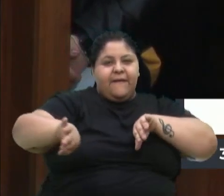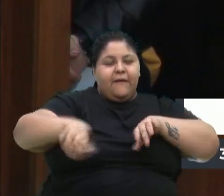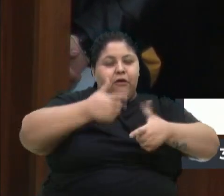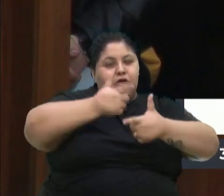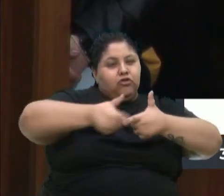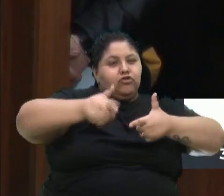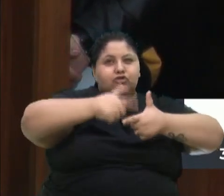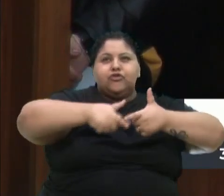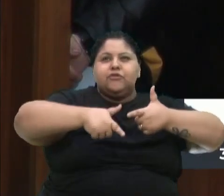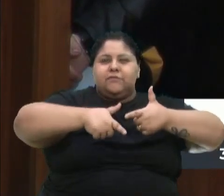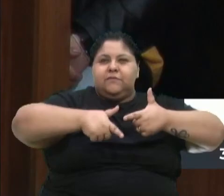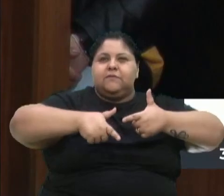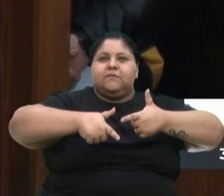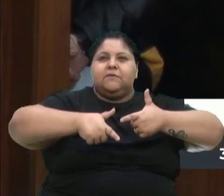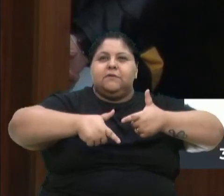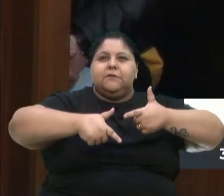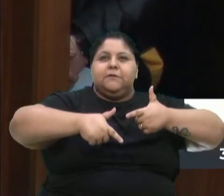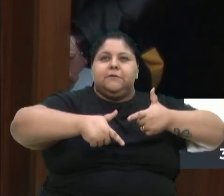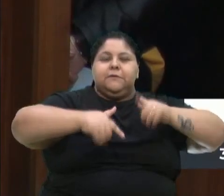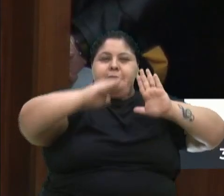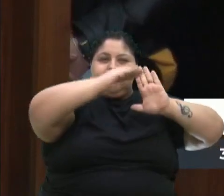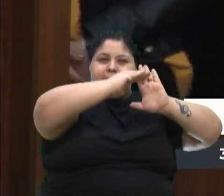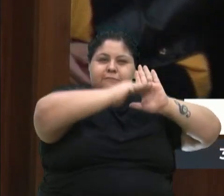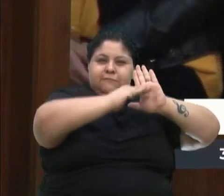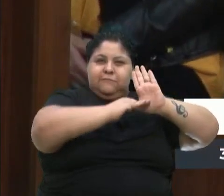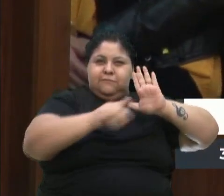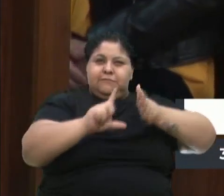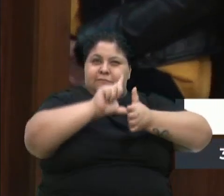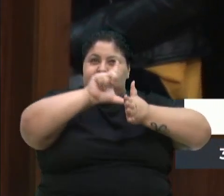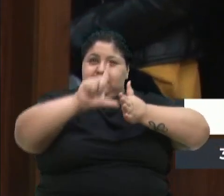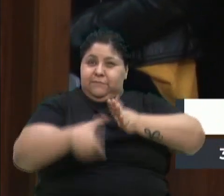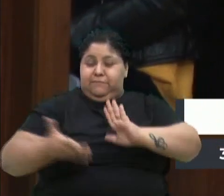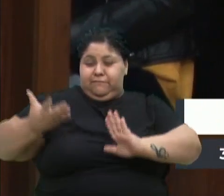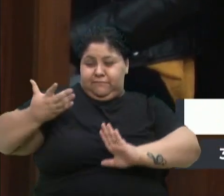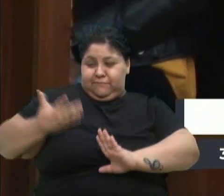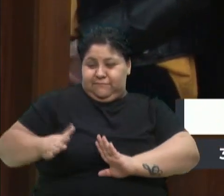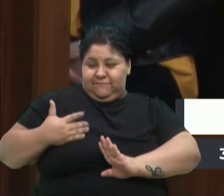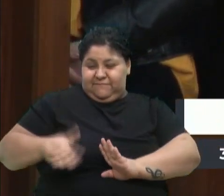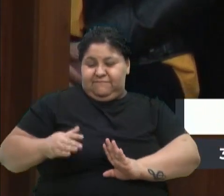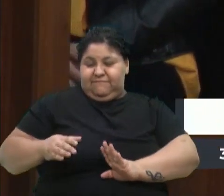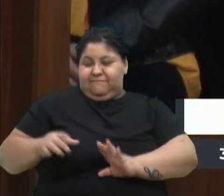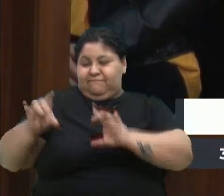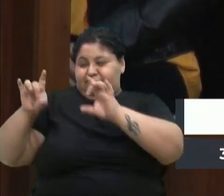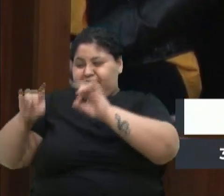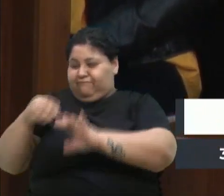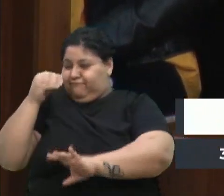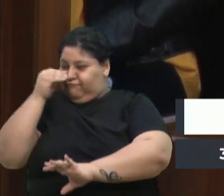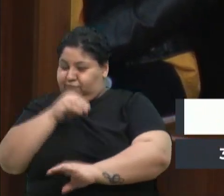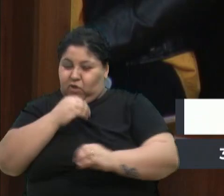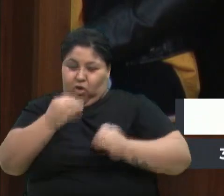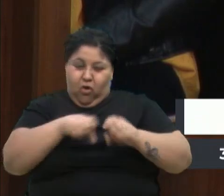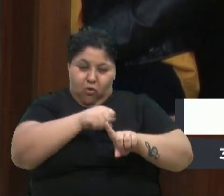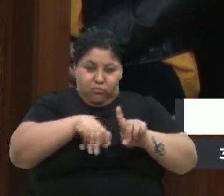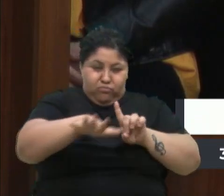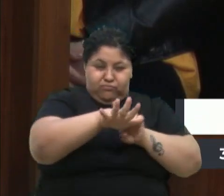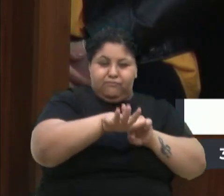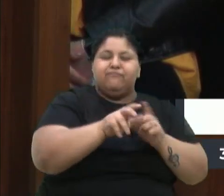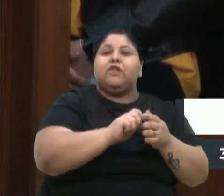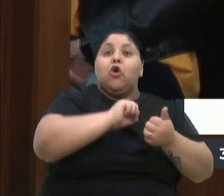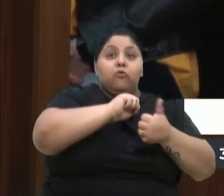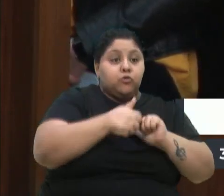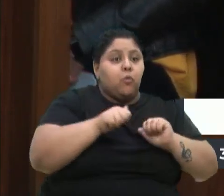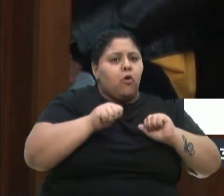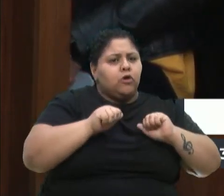mazelas e estatísticas que nos custam tão caro e nos enfraquecem como sociedade. O esporte tem poder